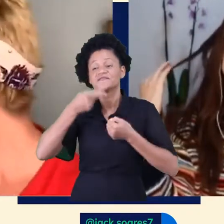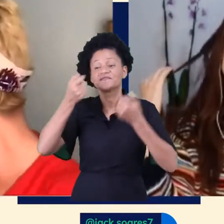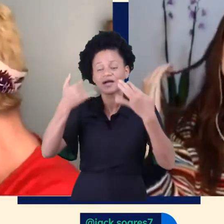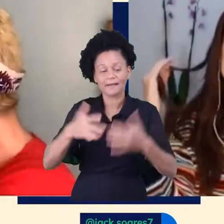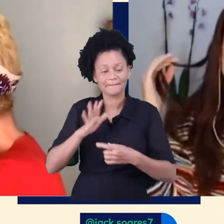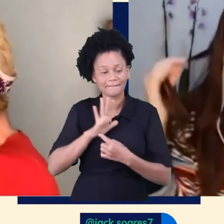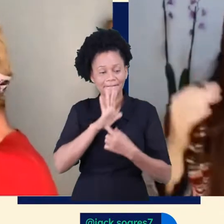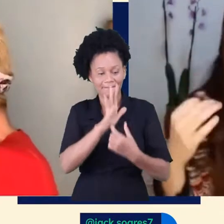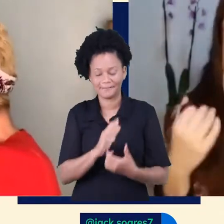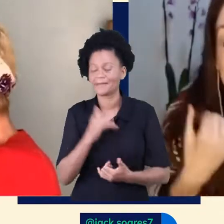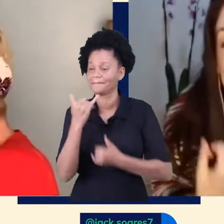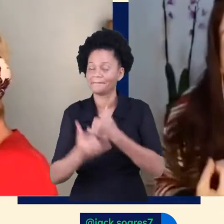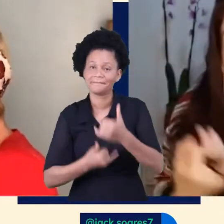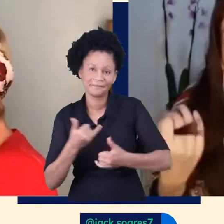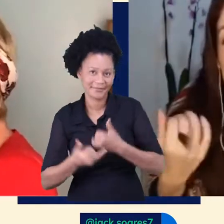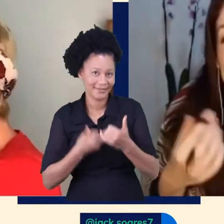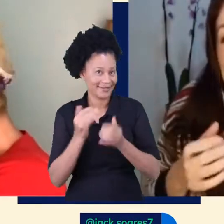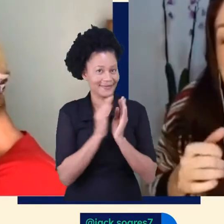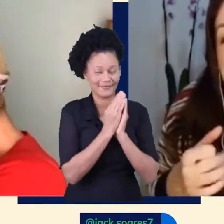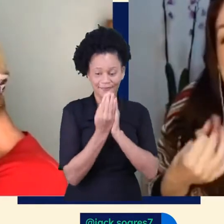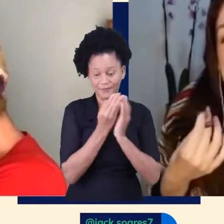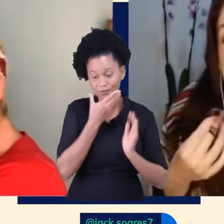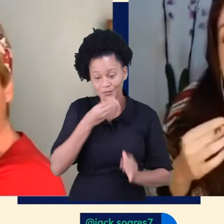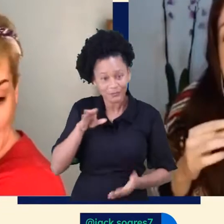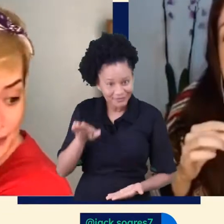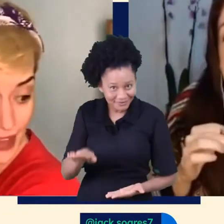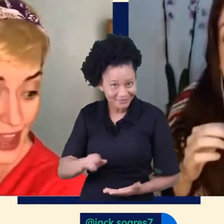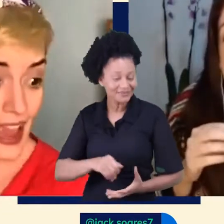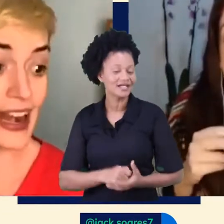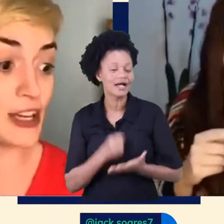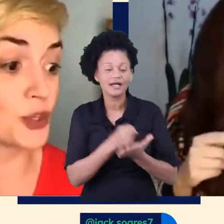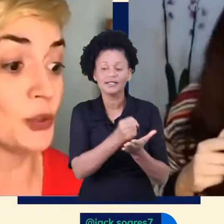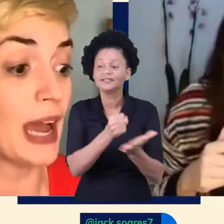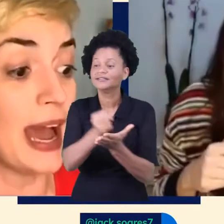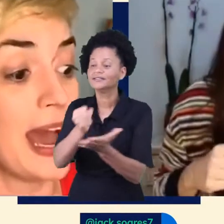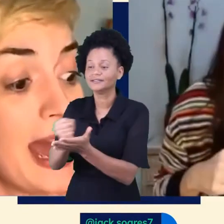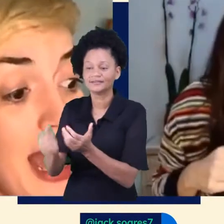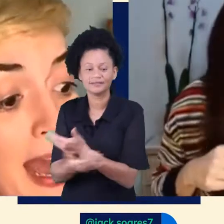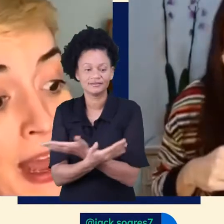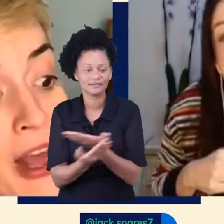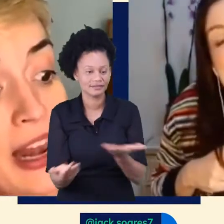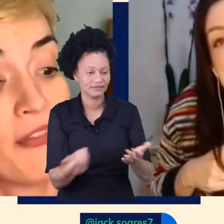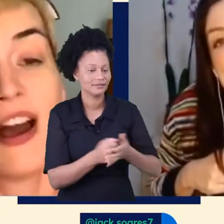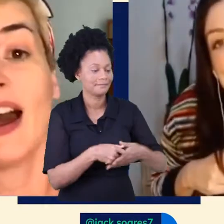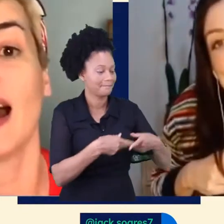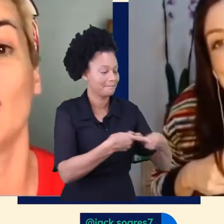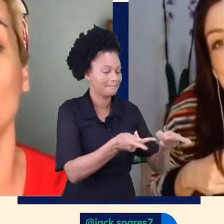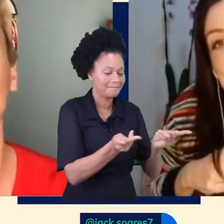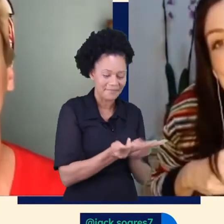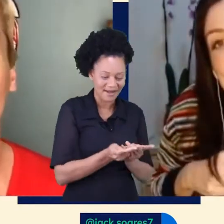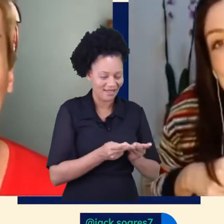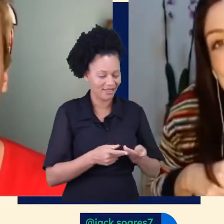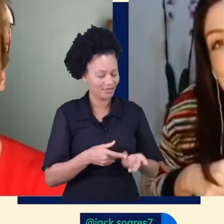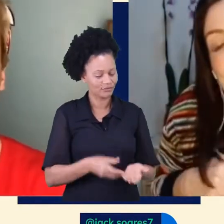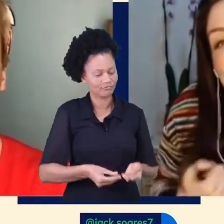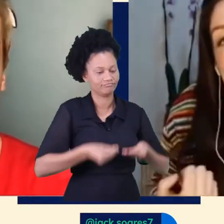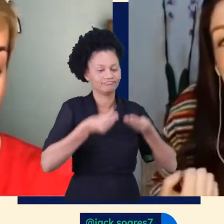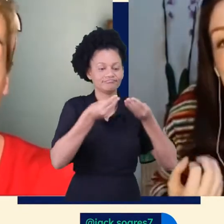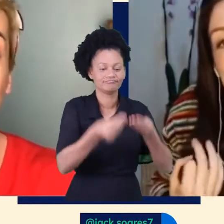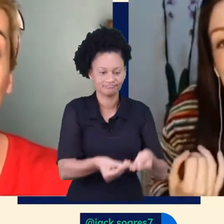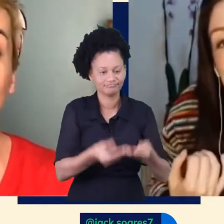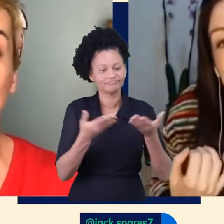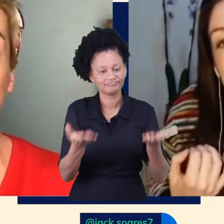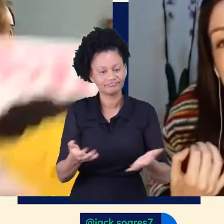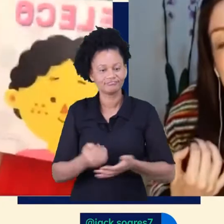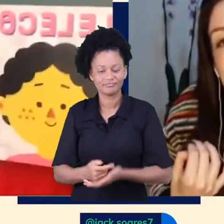tá... mostra lá o menino, ele brinca de boneca, ele ajuda a levar os pratos